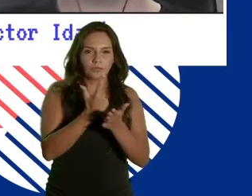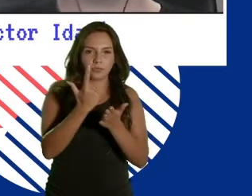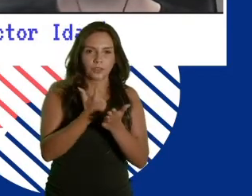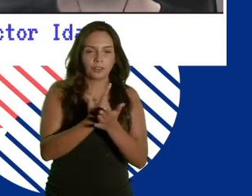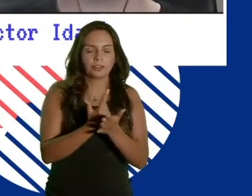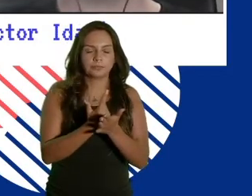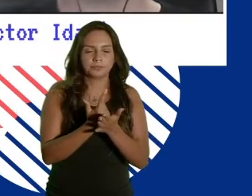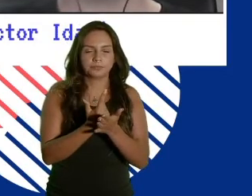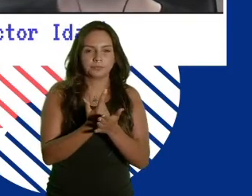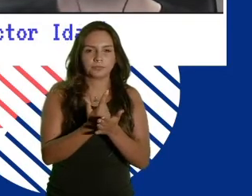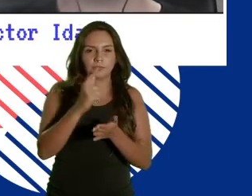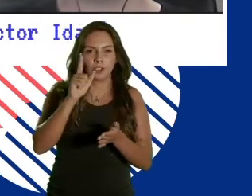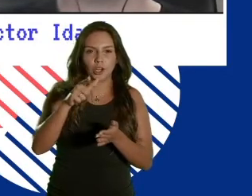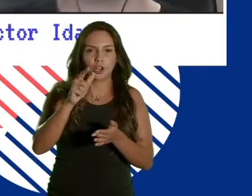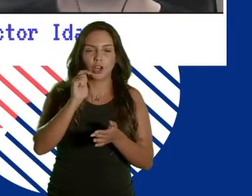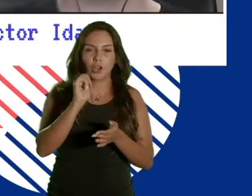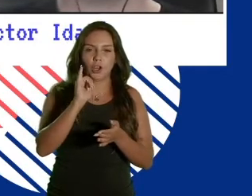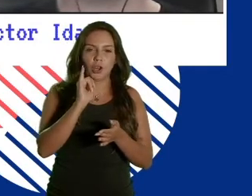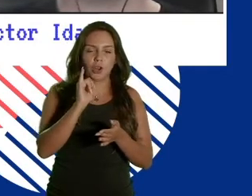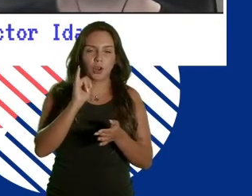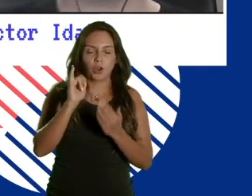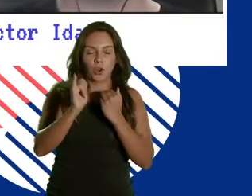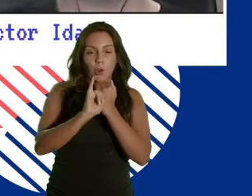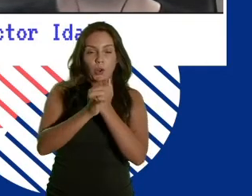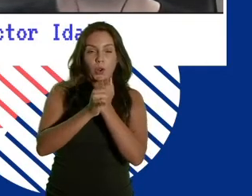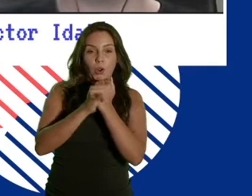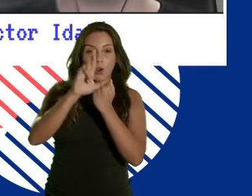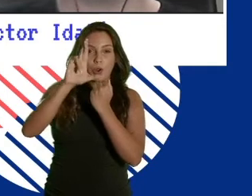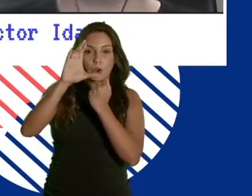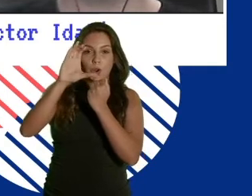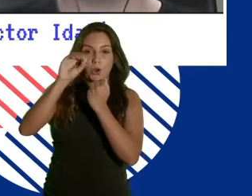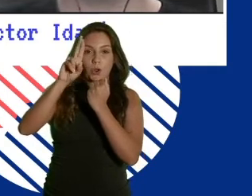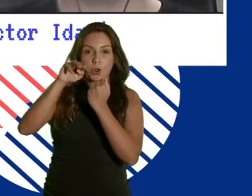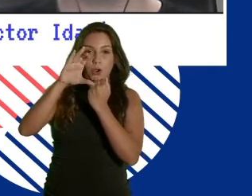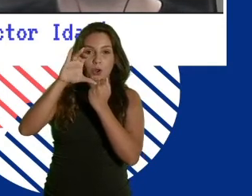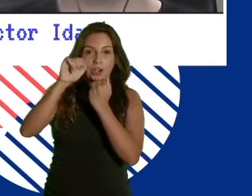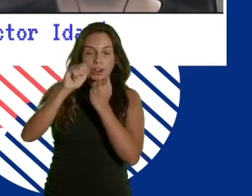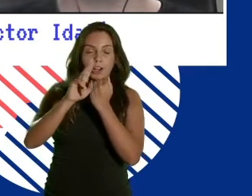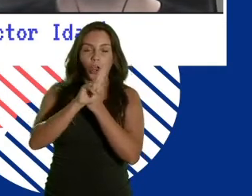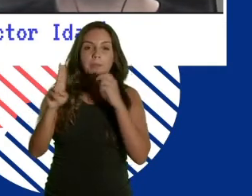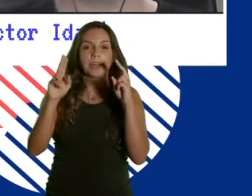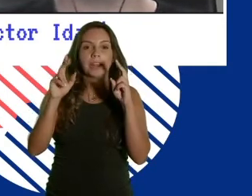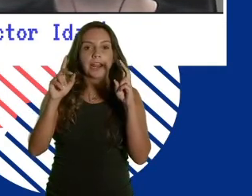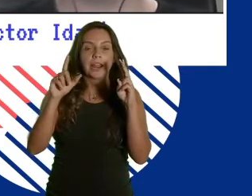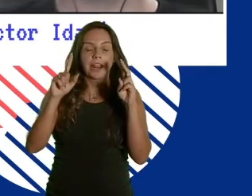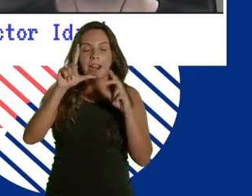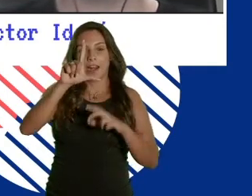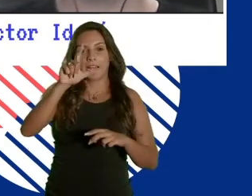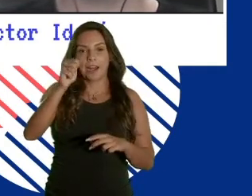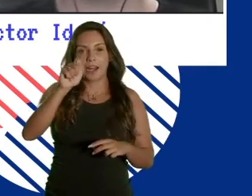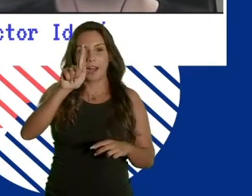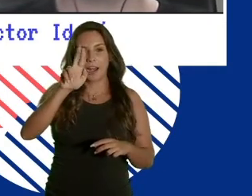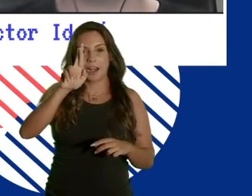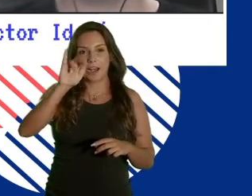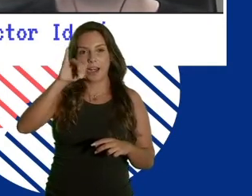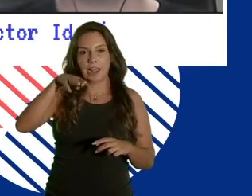uma coletânea de crônicas que chamava, e se chama até hoje, Lágrimas de Telha. São Pedro